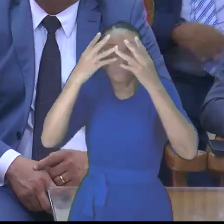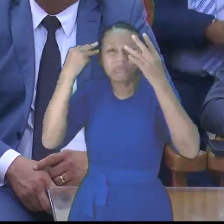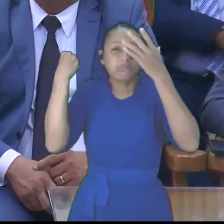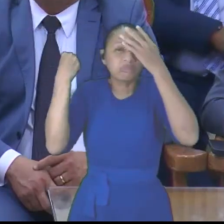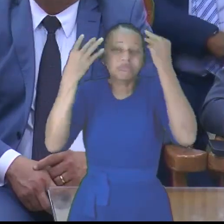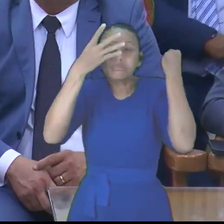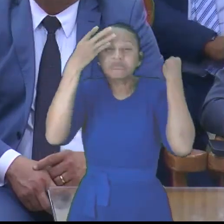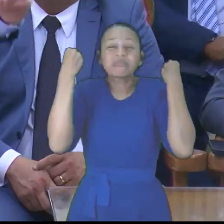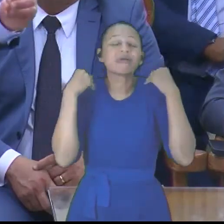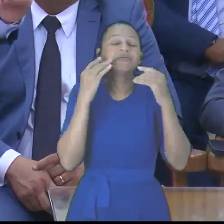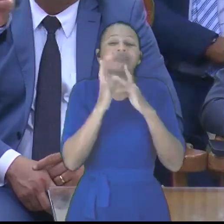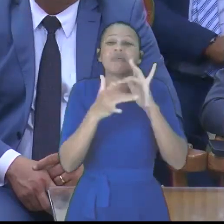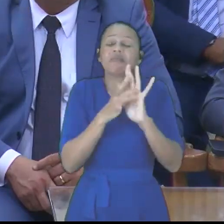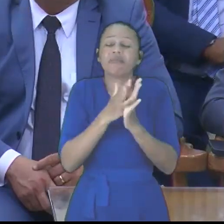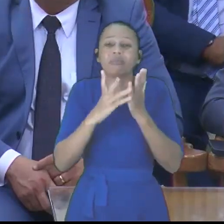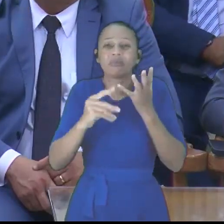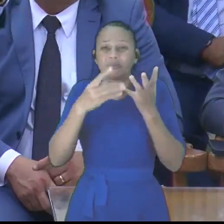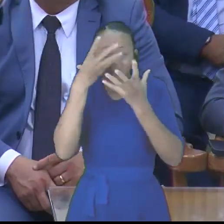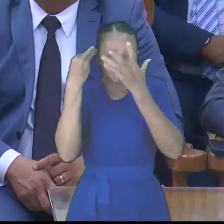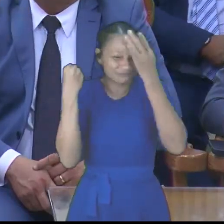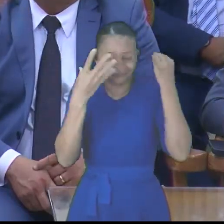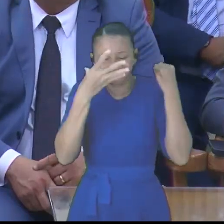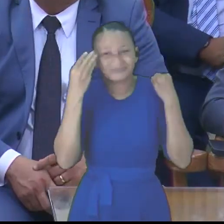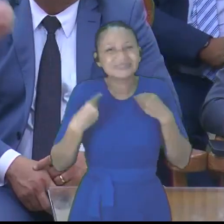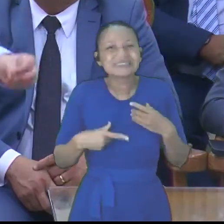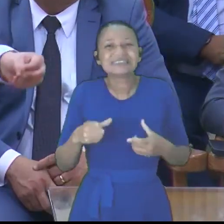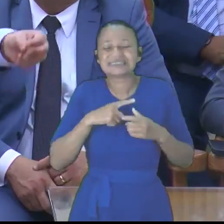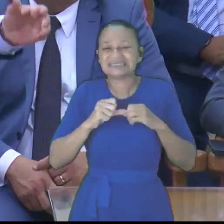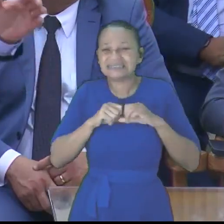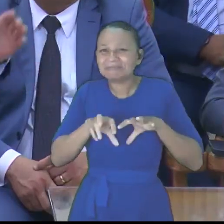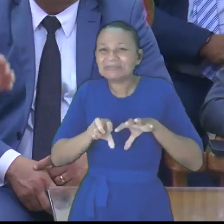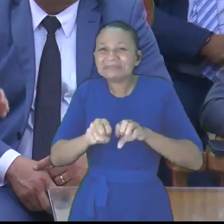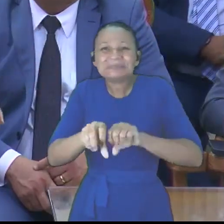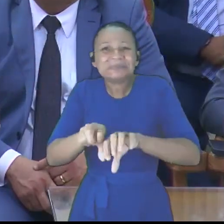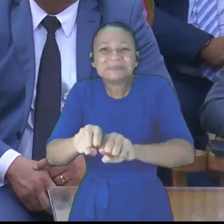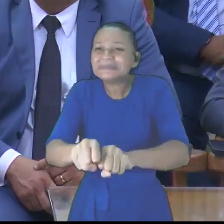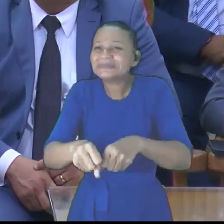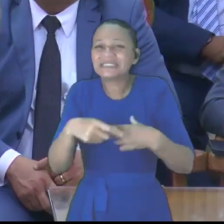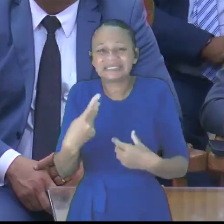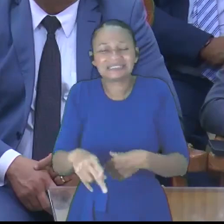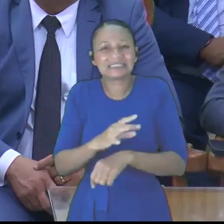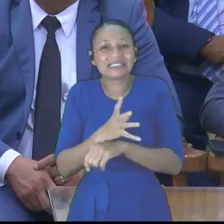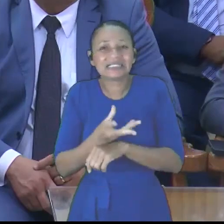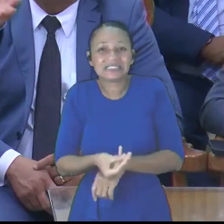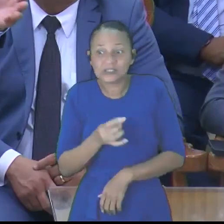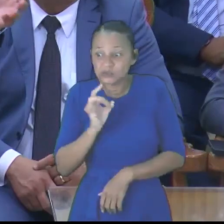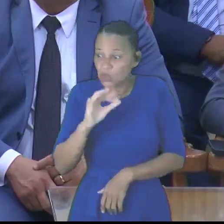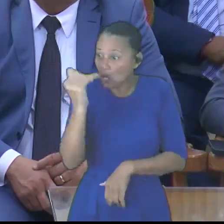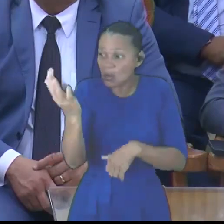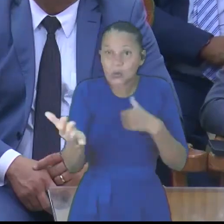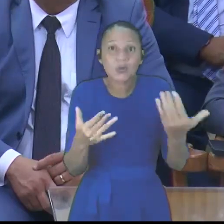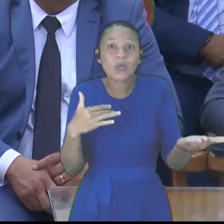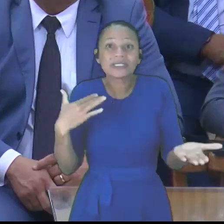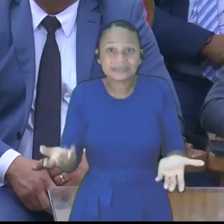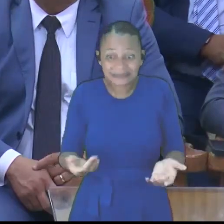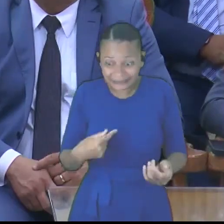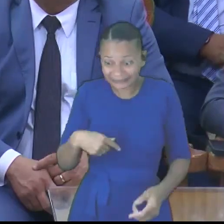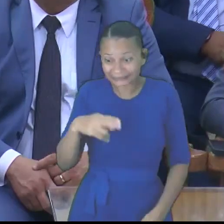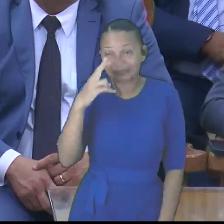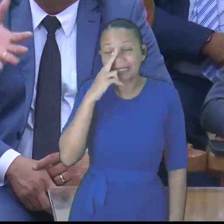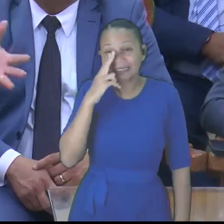quer que a Bíblia seja desconhecida. E essa desgraça está atacando a igreja. Se fosse só lá fora, mas tem crente